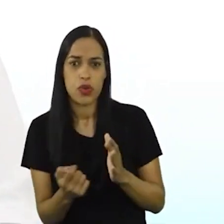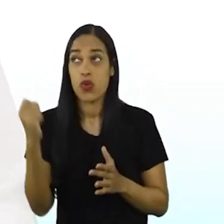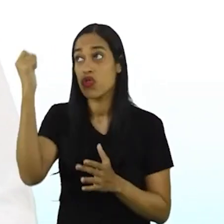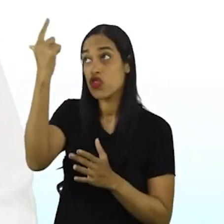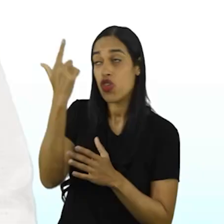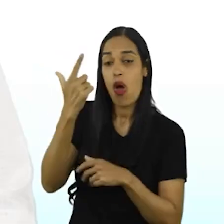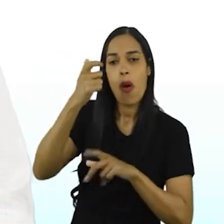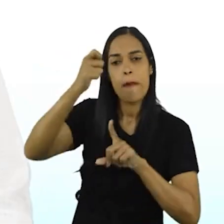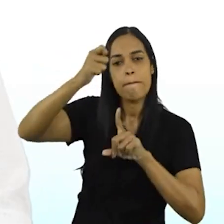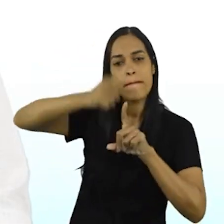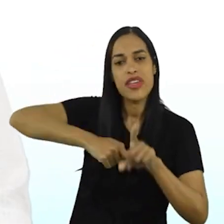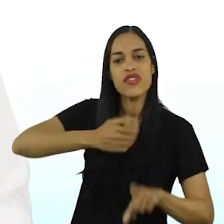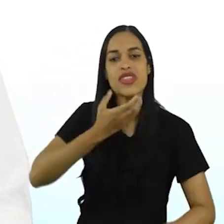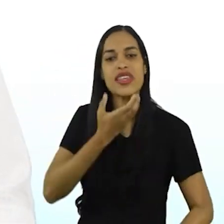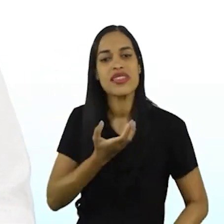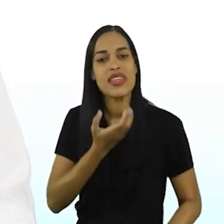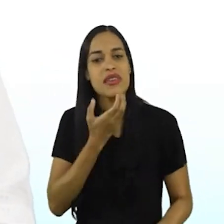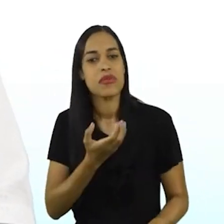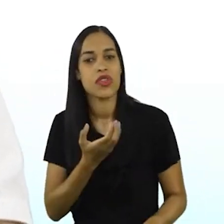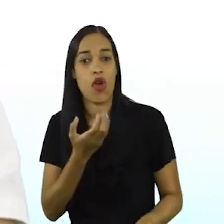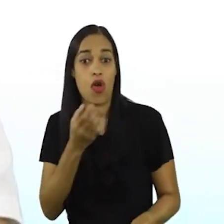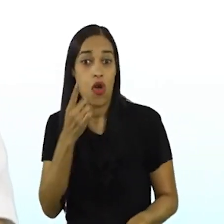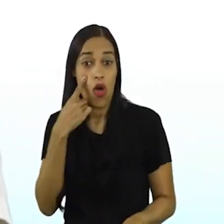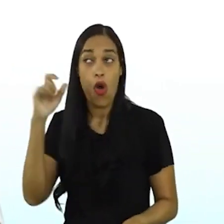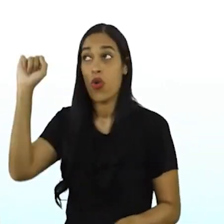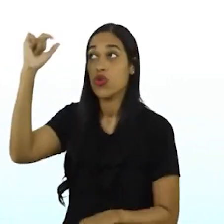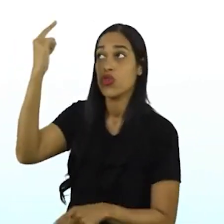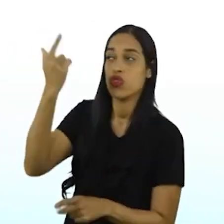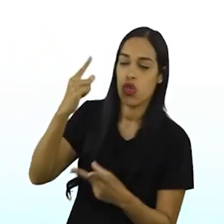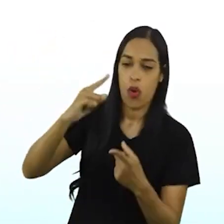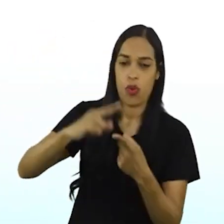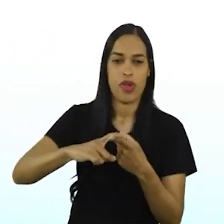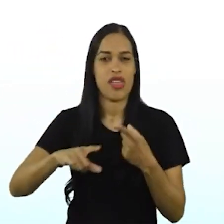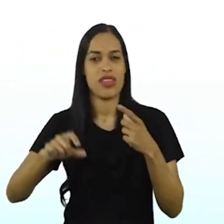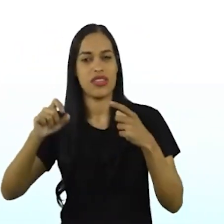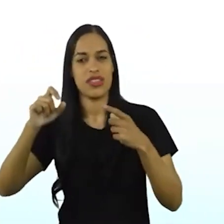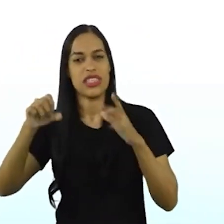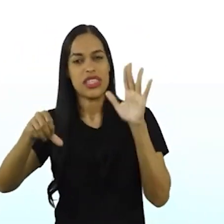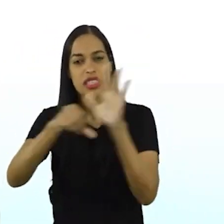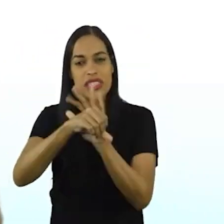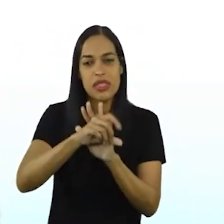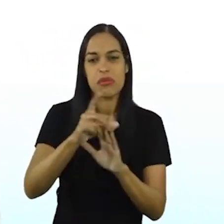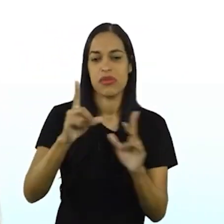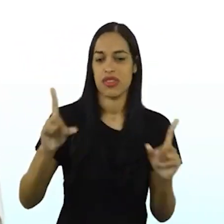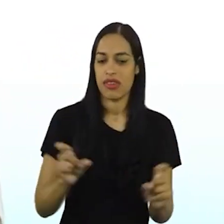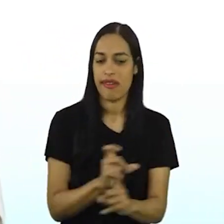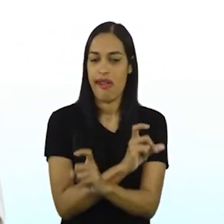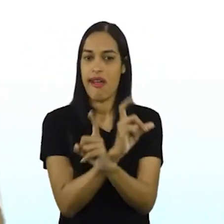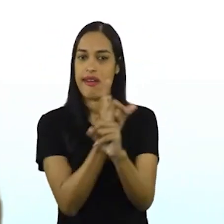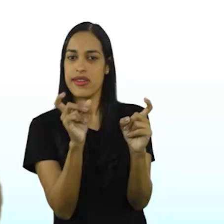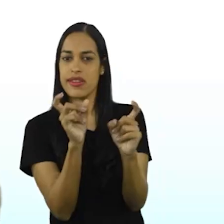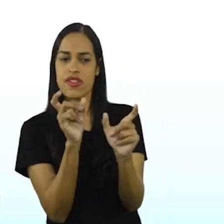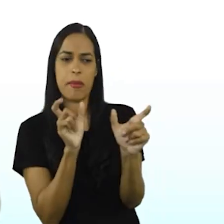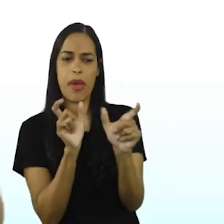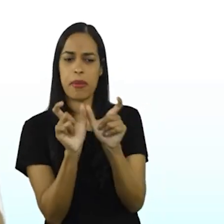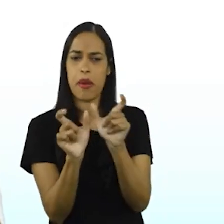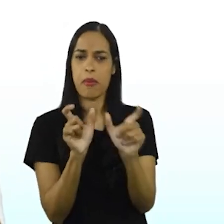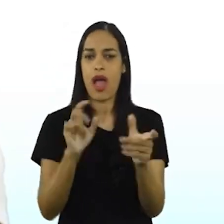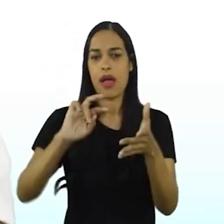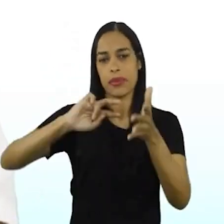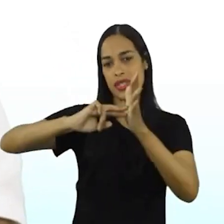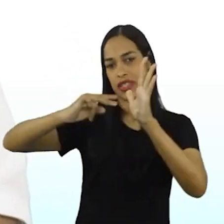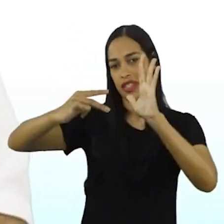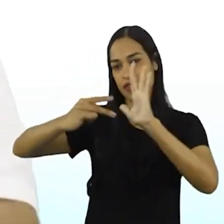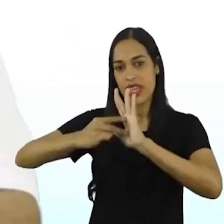sol de quase dezembro eu vou. O sol se reparte em crimes. Então, ó, crimes, guerrilhas, são palavras que você pega pelo